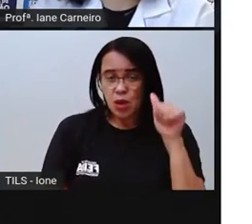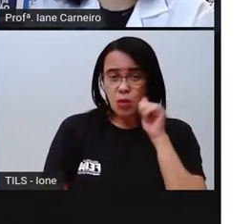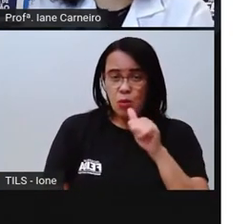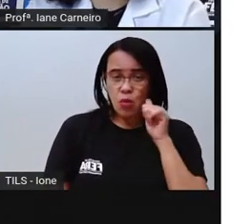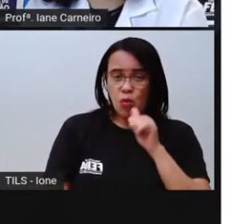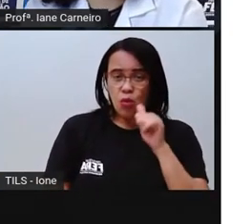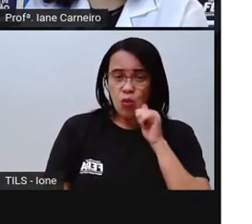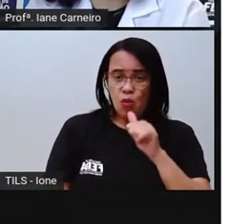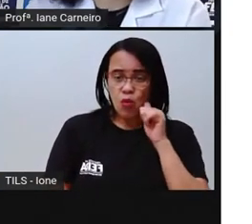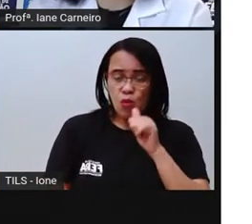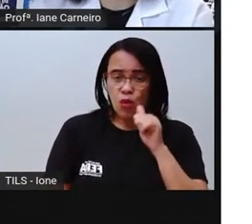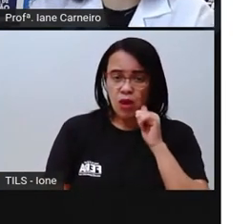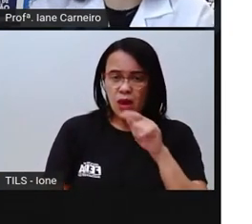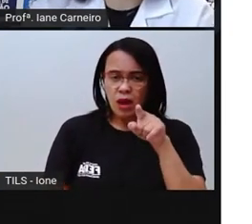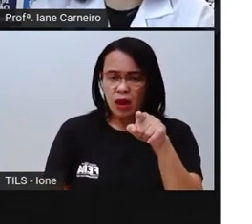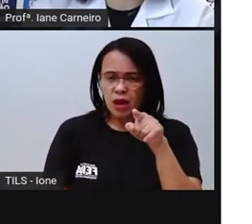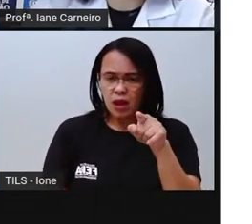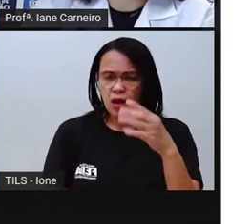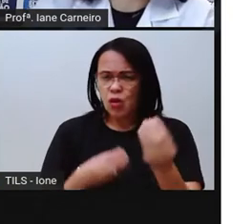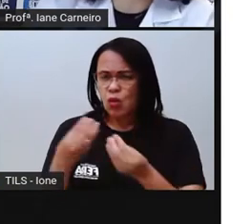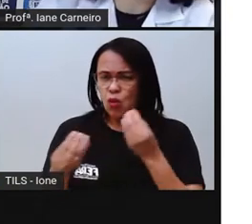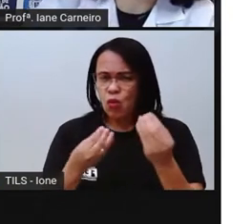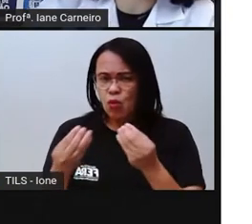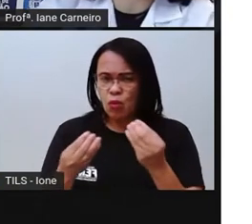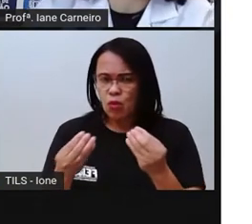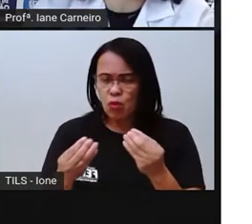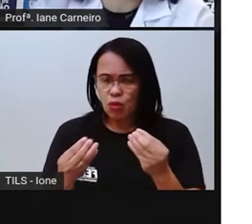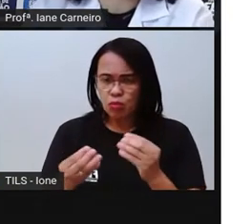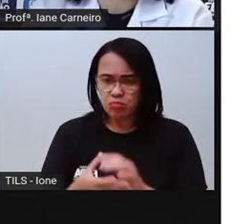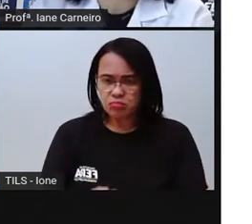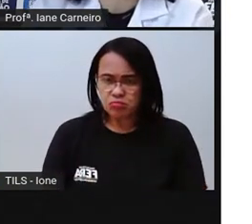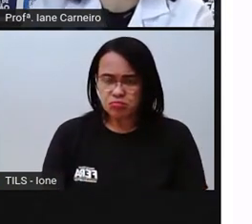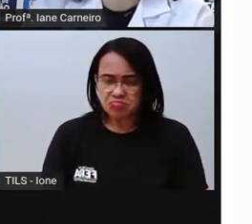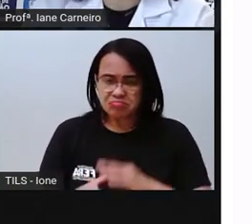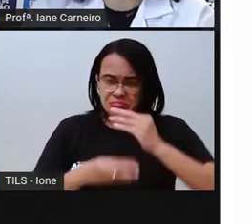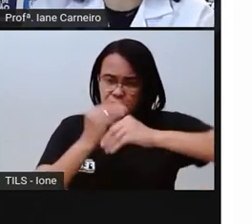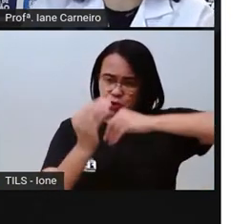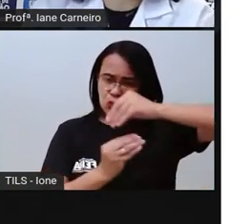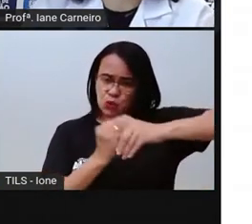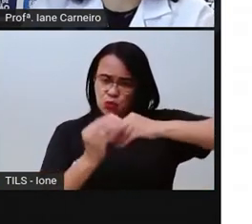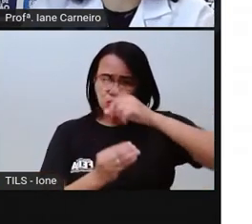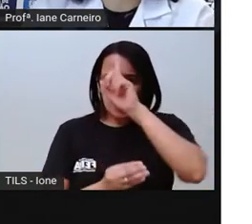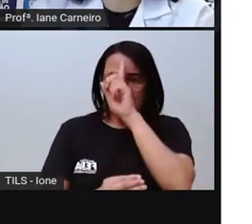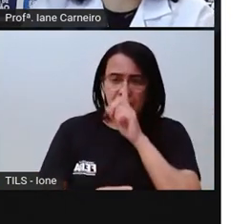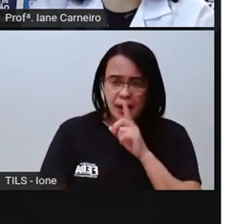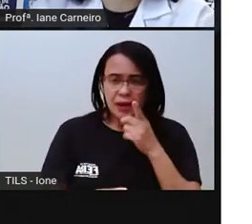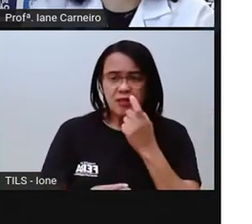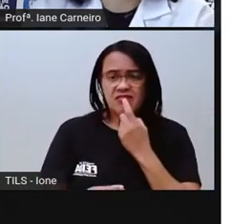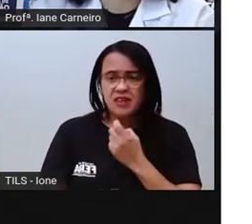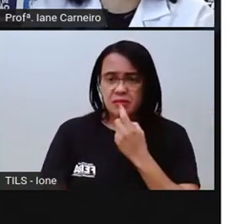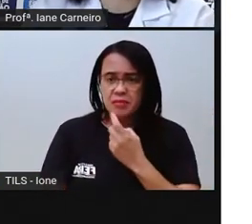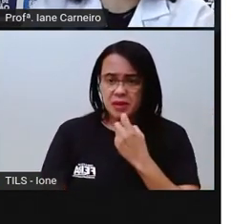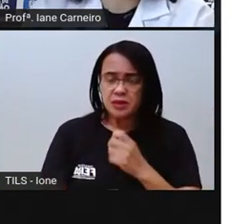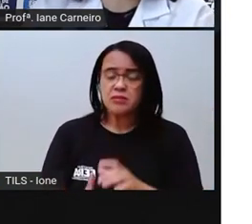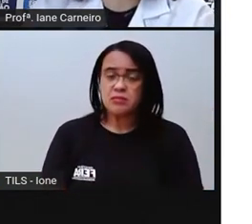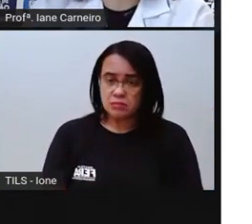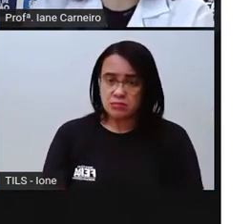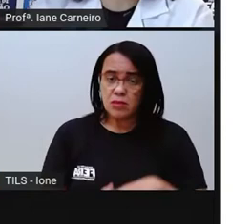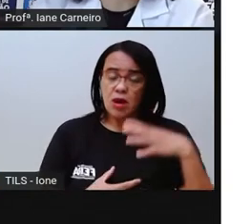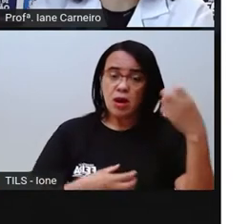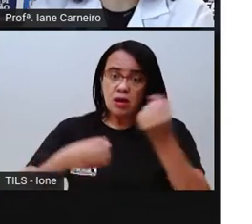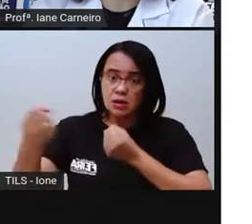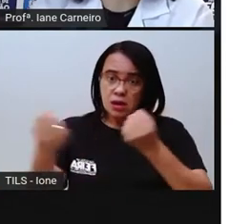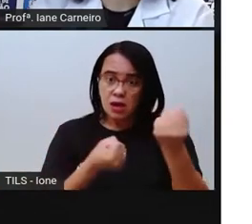está totalmente amarela, né? Mas ela está um pouco avermelhada. E os carros estão, ó, de